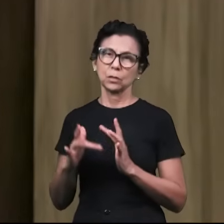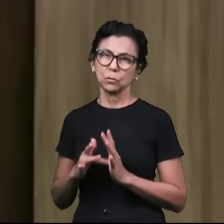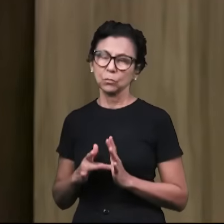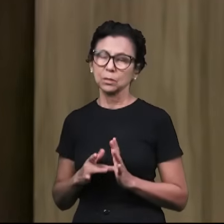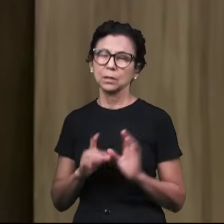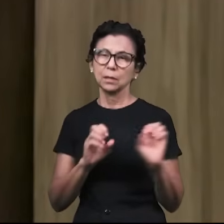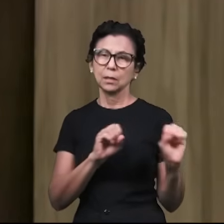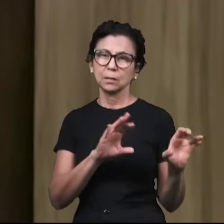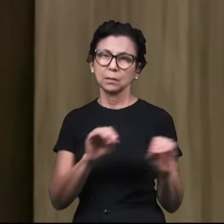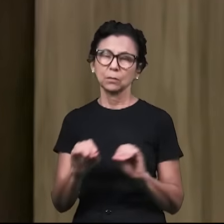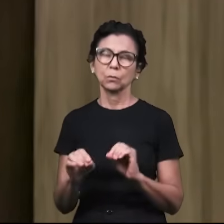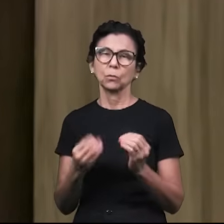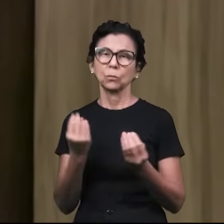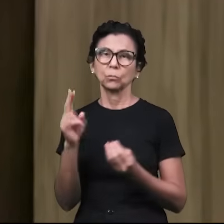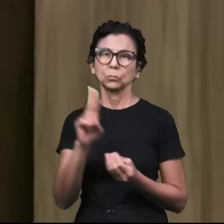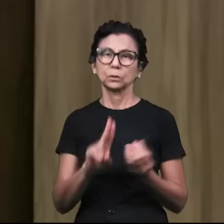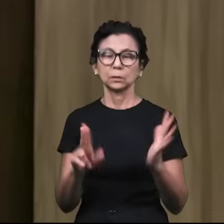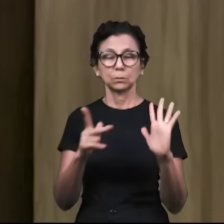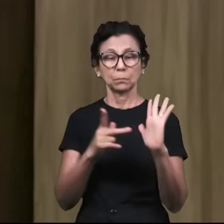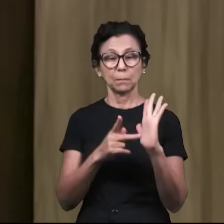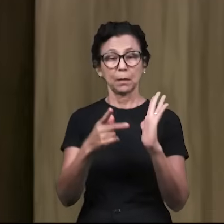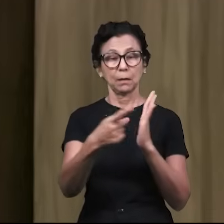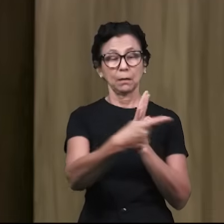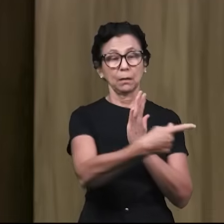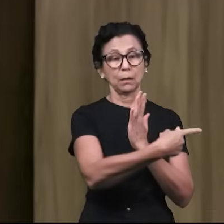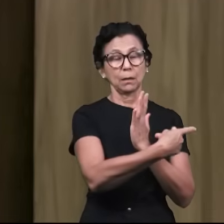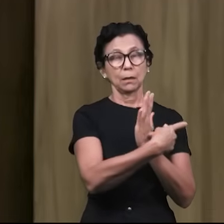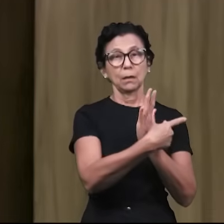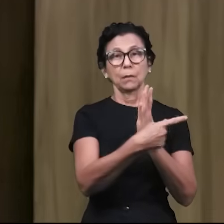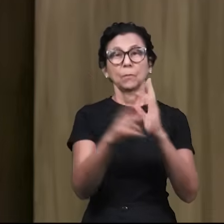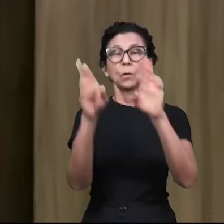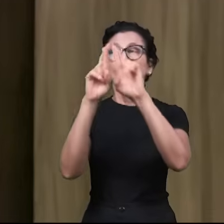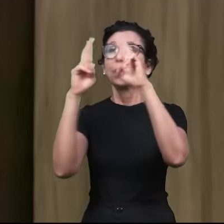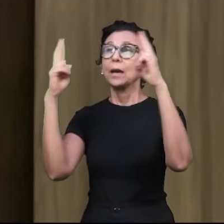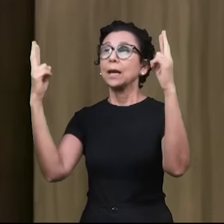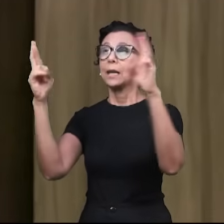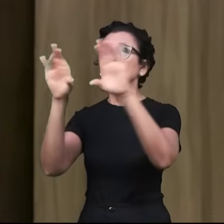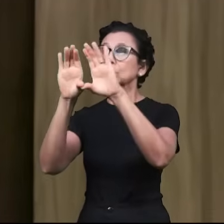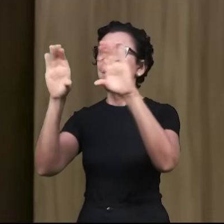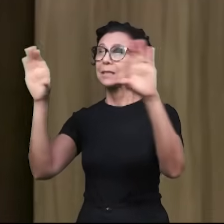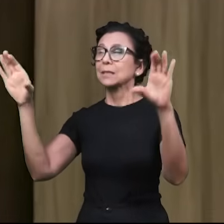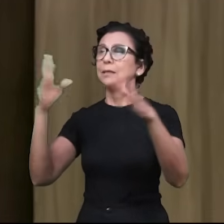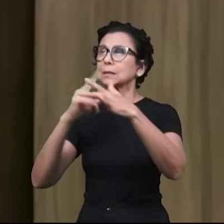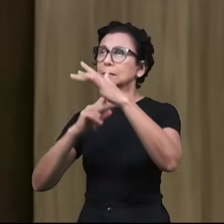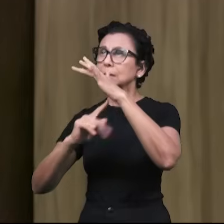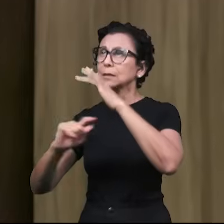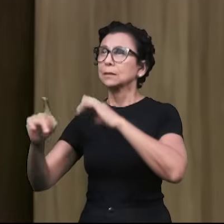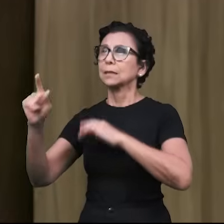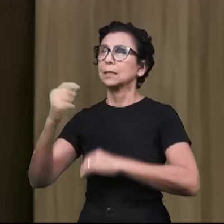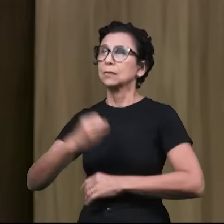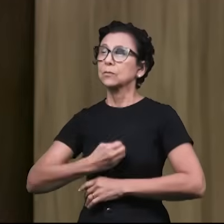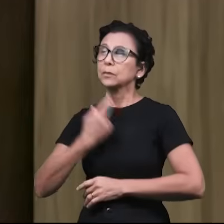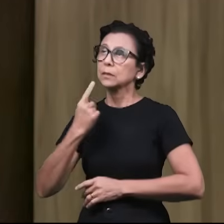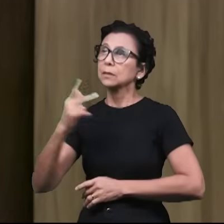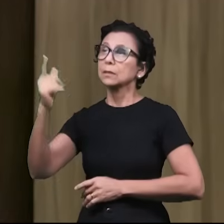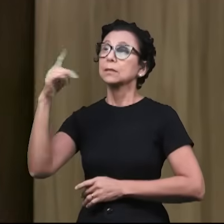parábolas, enfim, o reino dos céus, ou seja, a eternidade, a vida eterna, a salvação, que foi o que ele veio pregar. e trazer